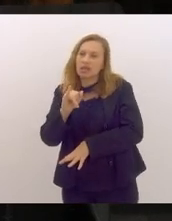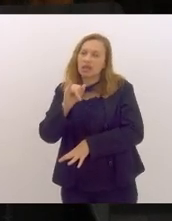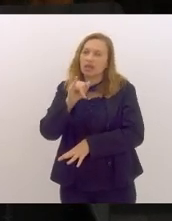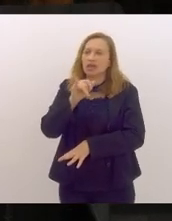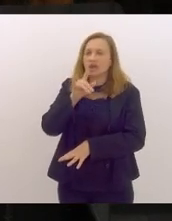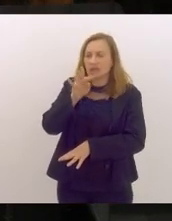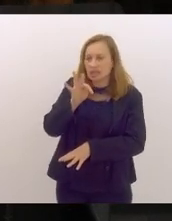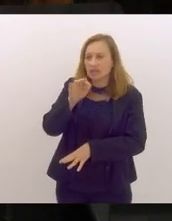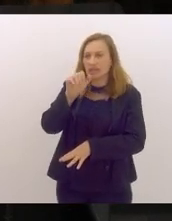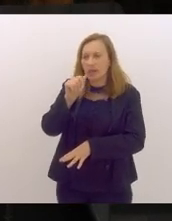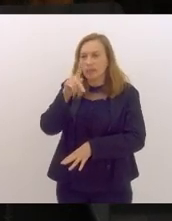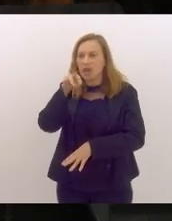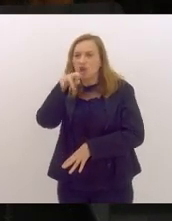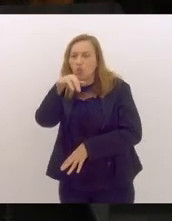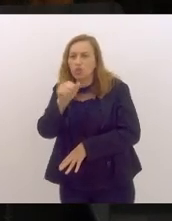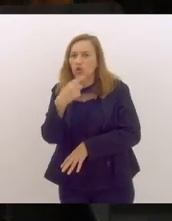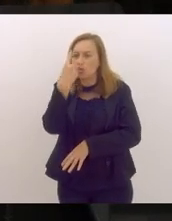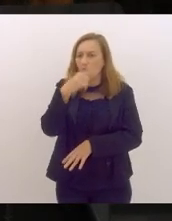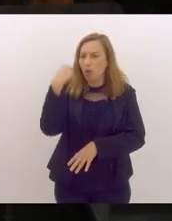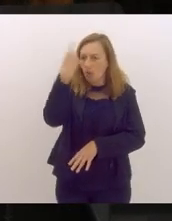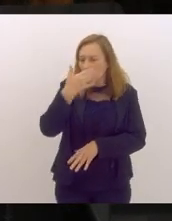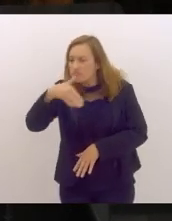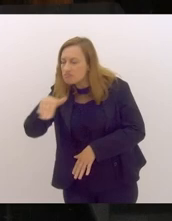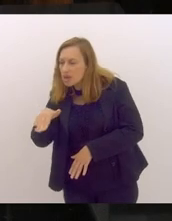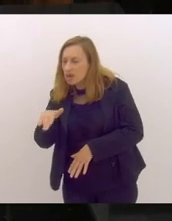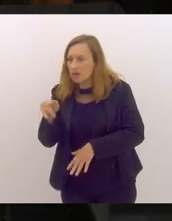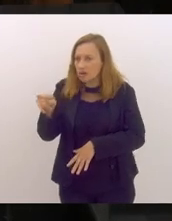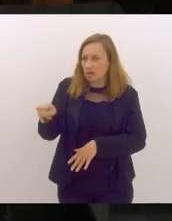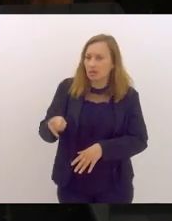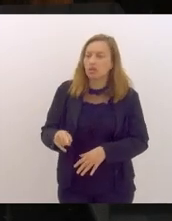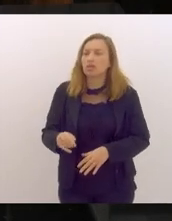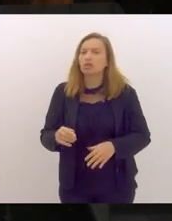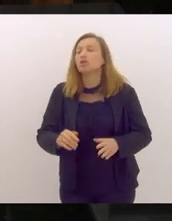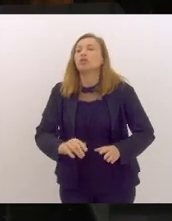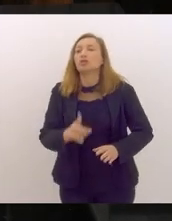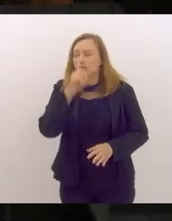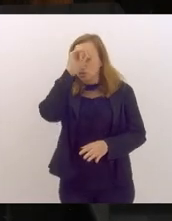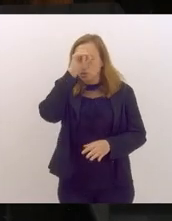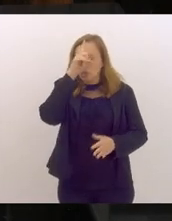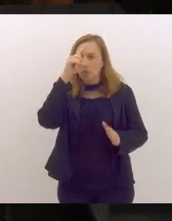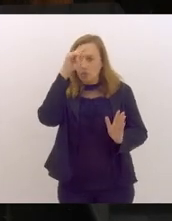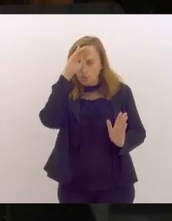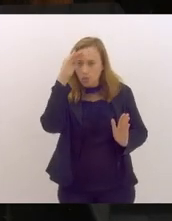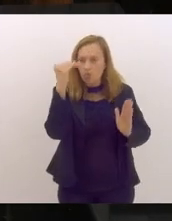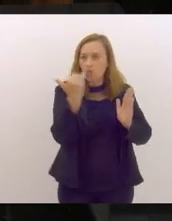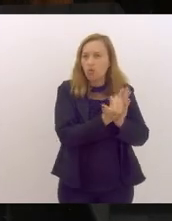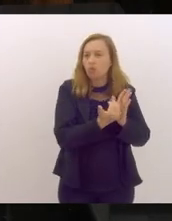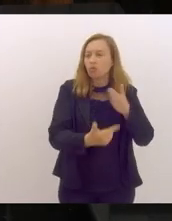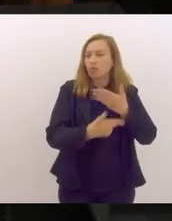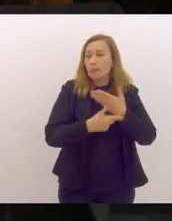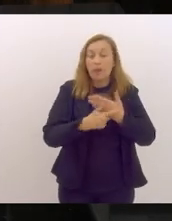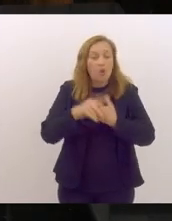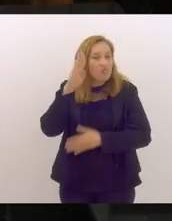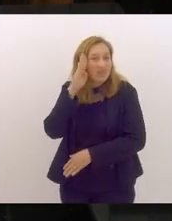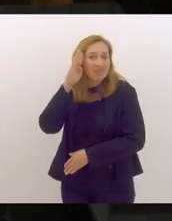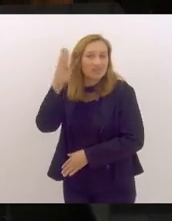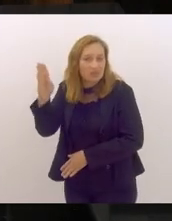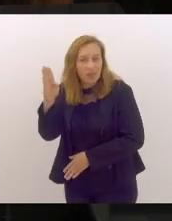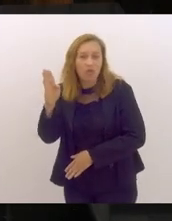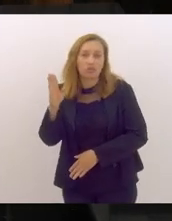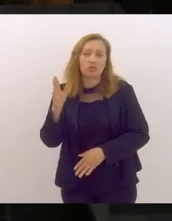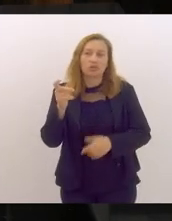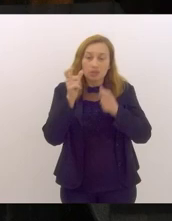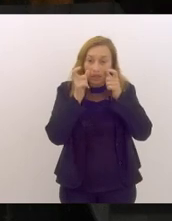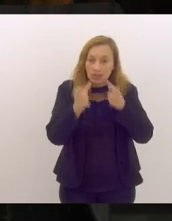de 1h30 dali. Portanto, o Hospital de Natividade cumpre um papel absolutamente central na